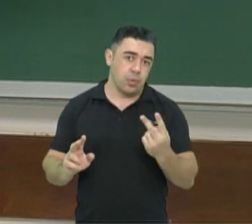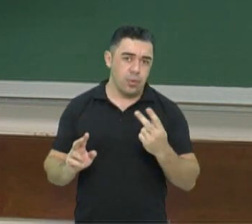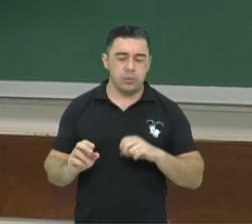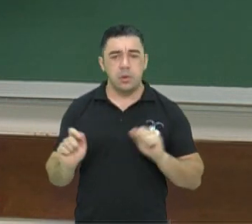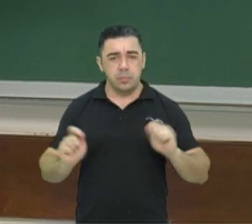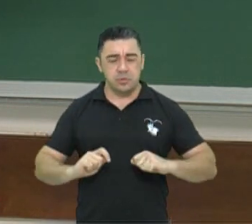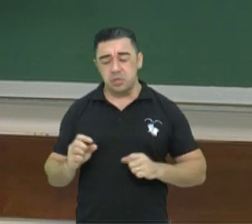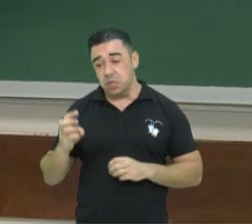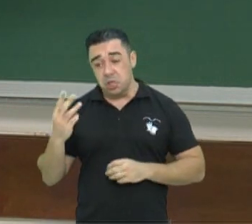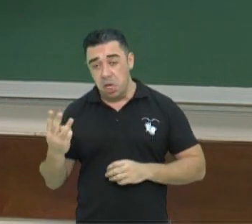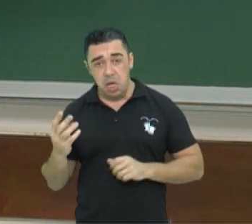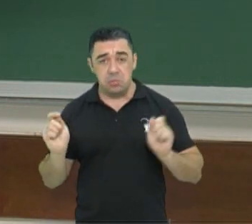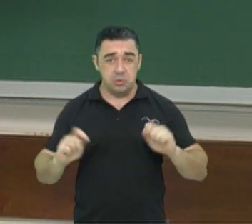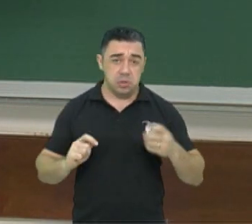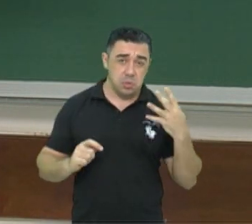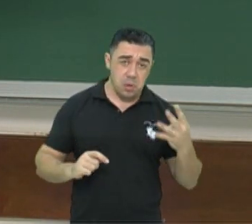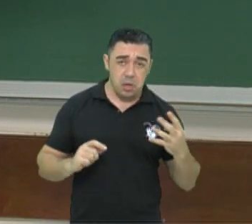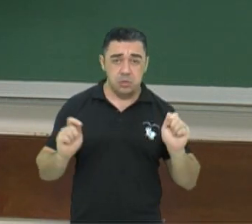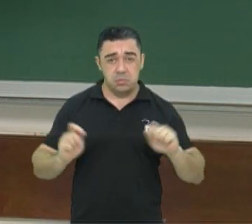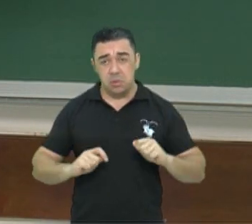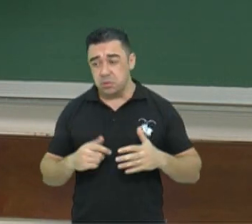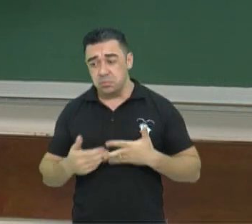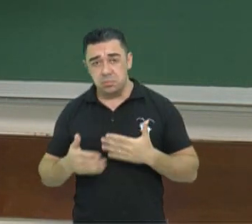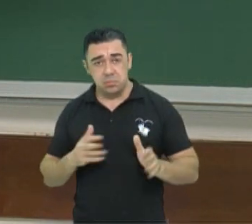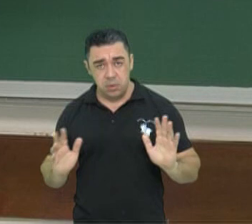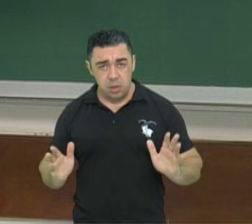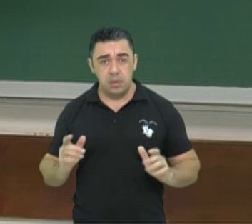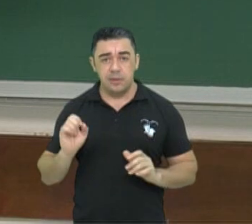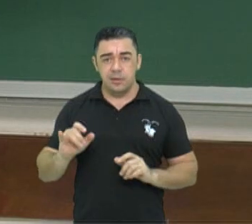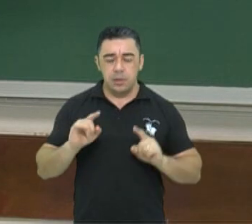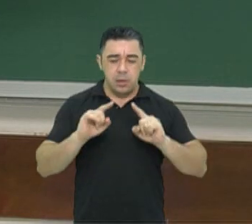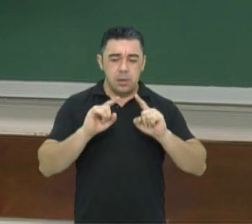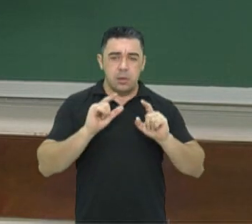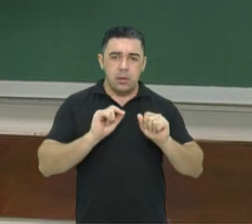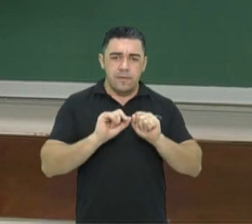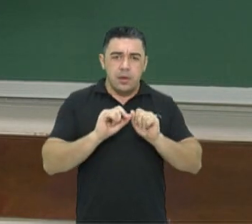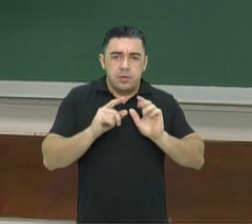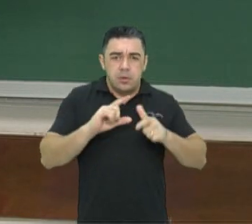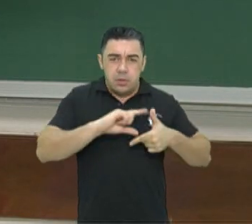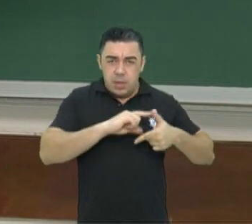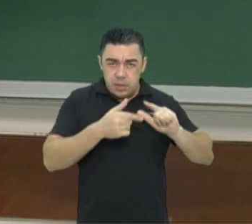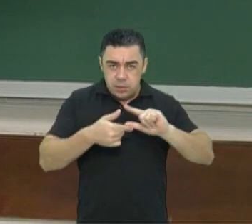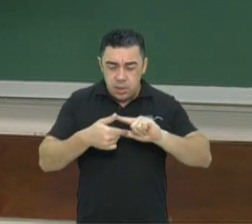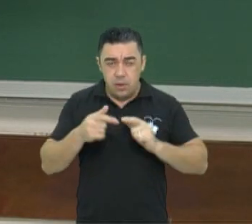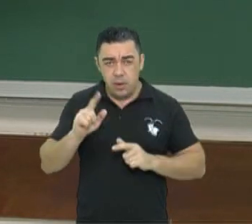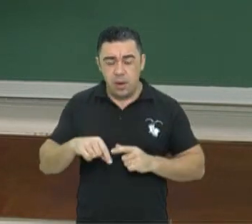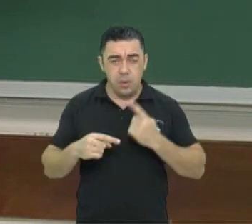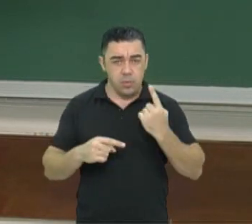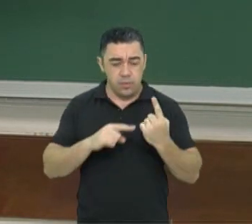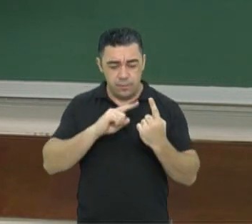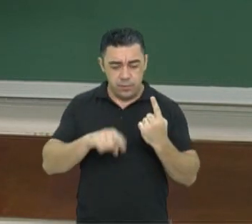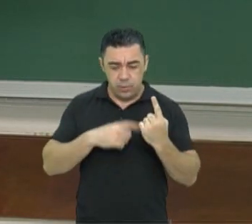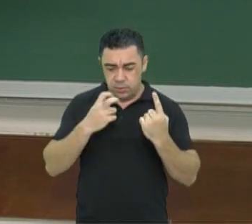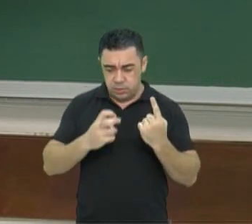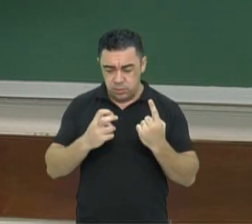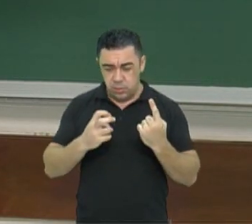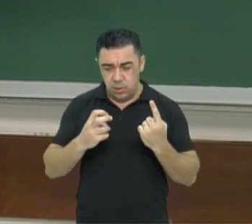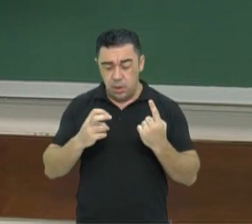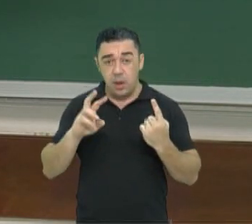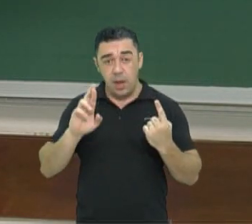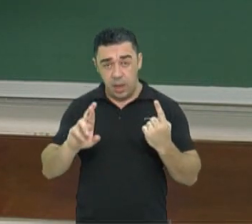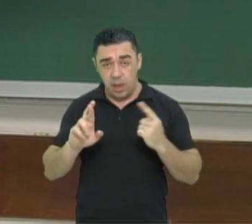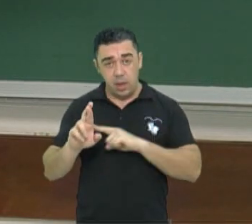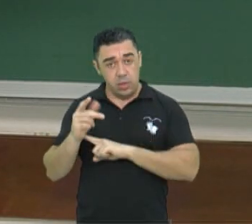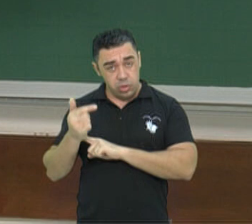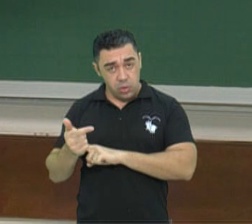vale para todos os lados. Então, se no meu triângulo, no meu polígono, no menor é 1,5 e essa